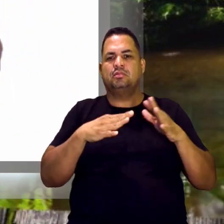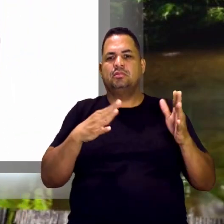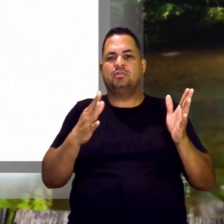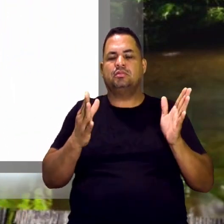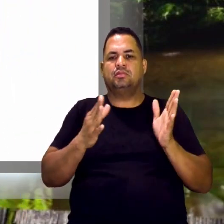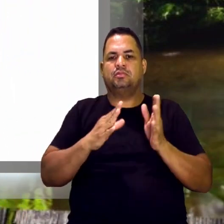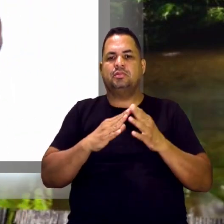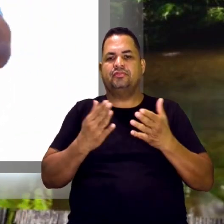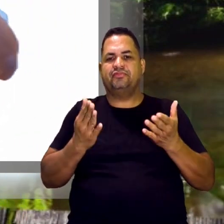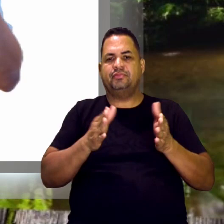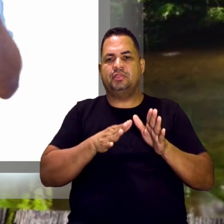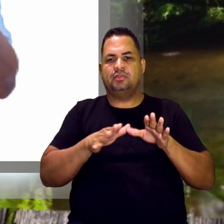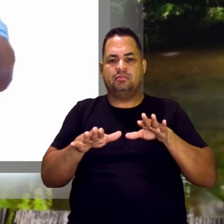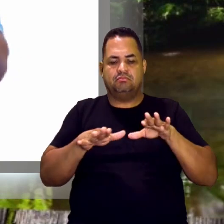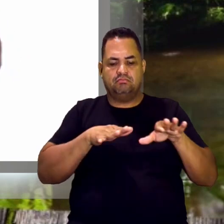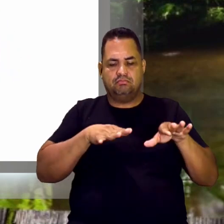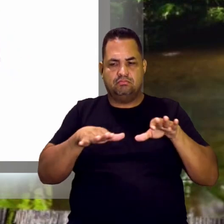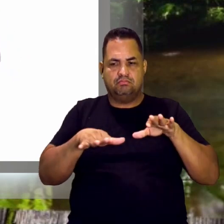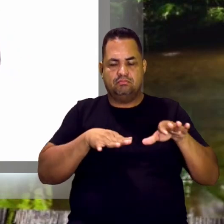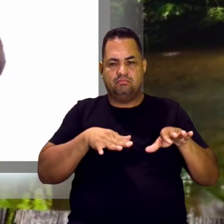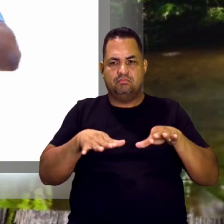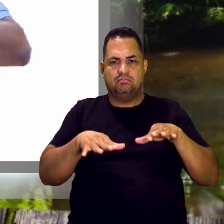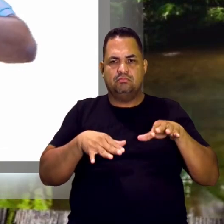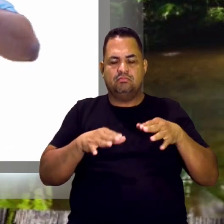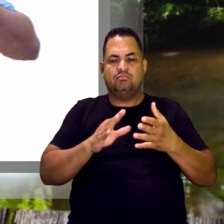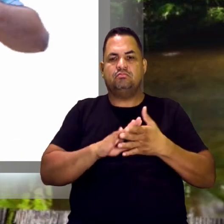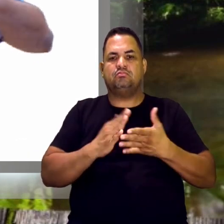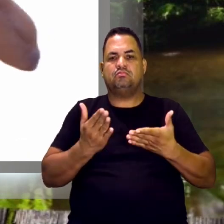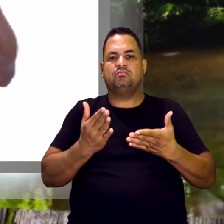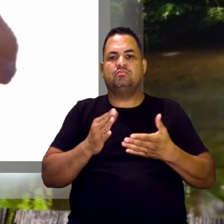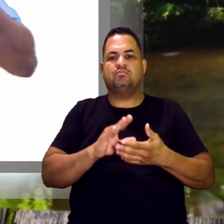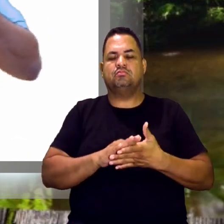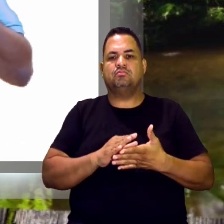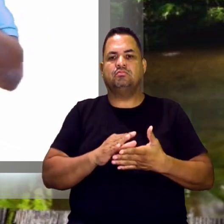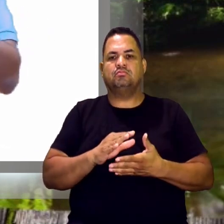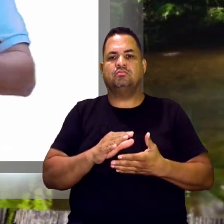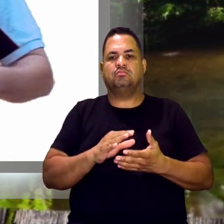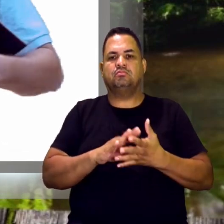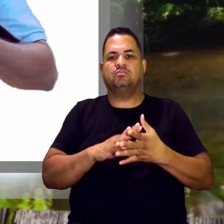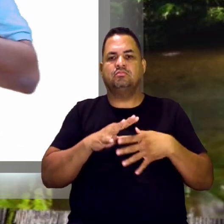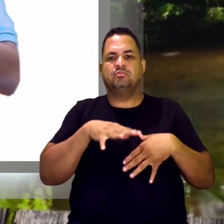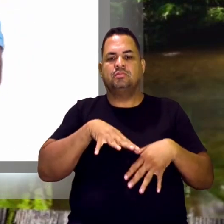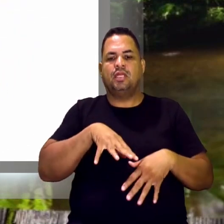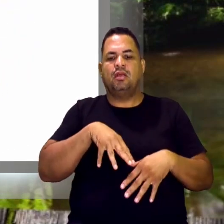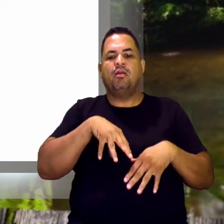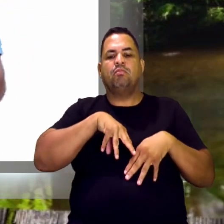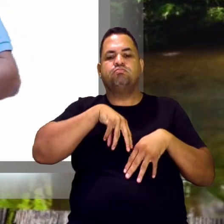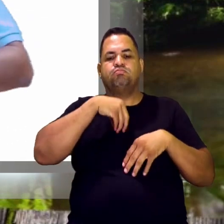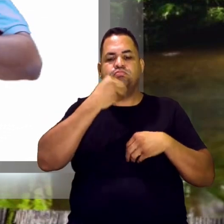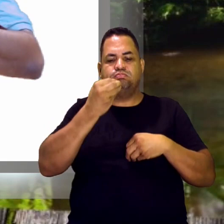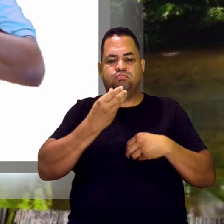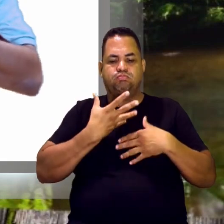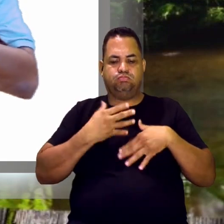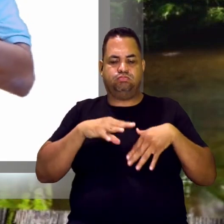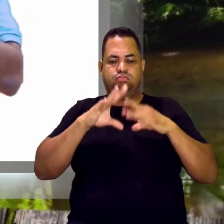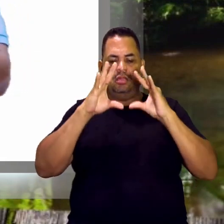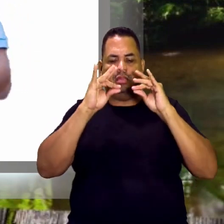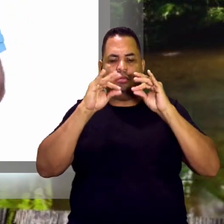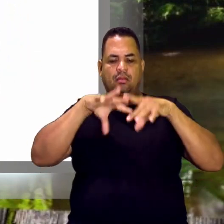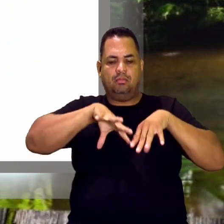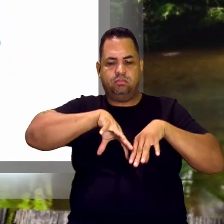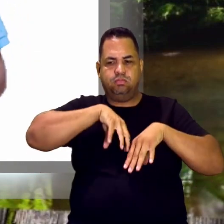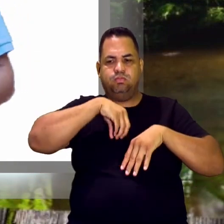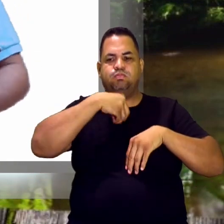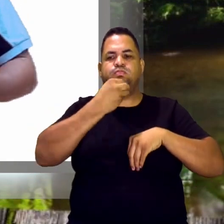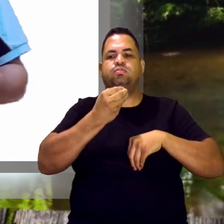dessas células, né, fazem com que o muco seja expectorado, que ele seja